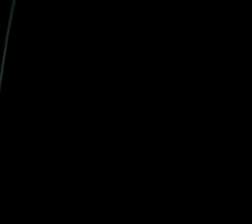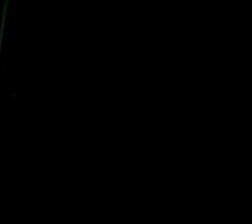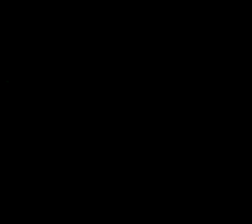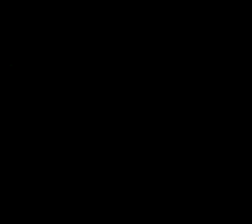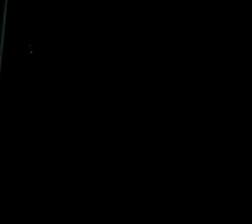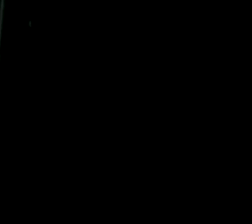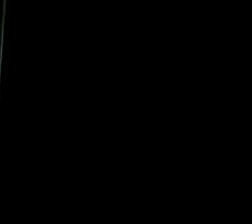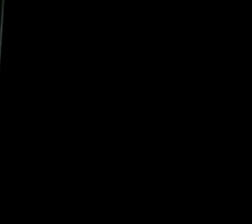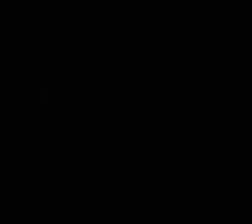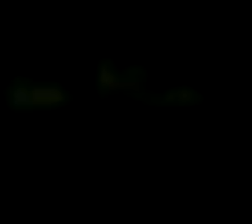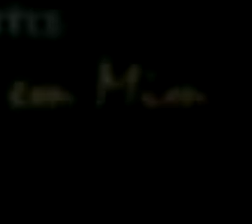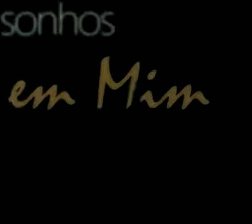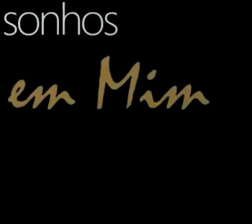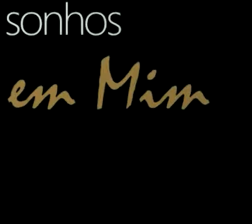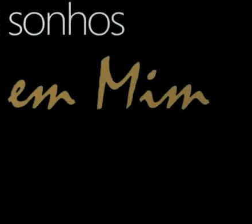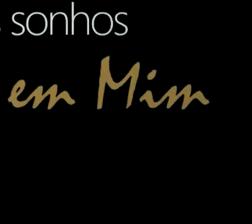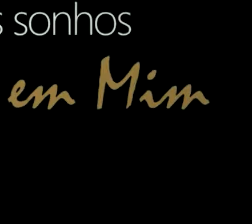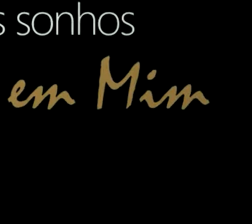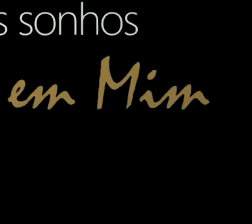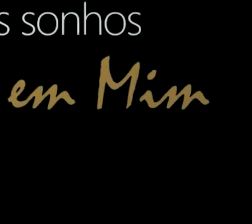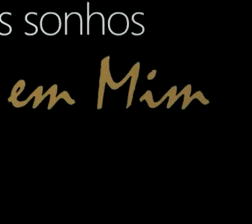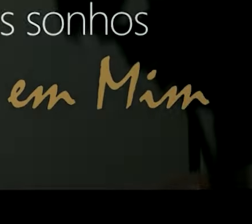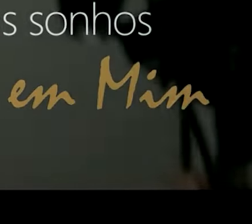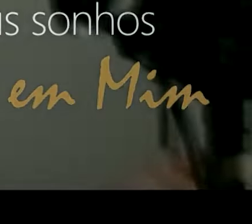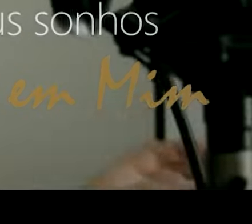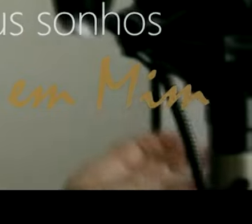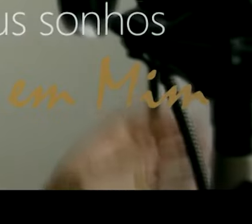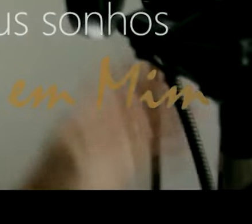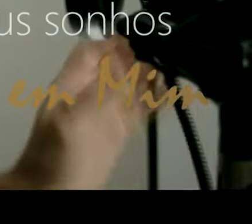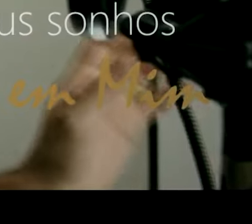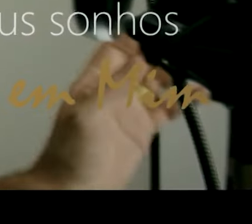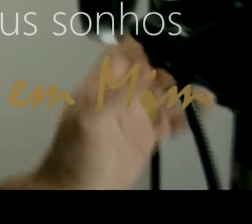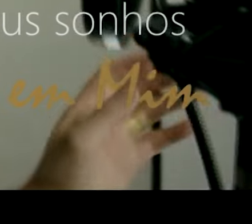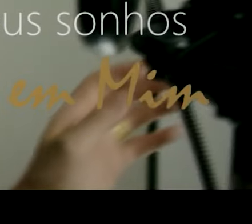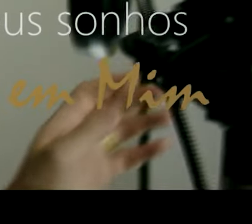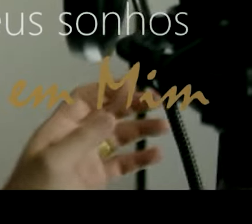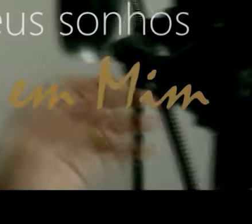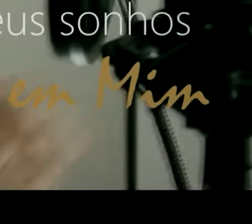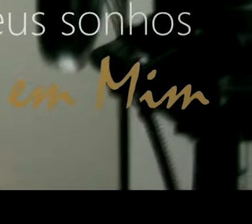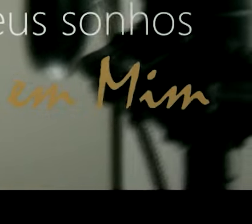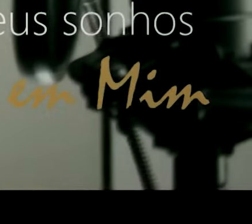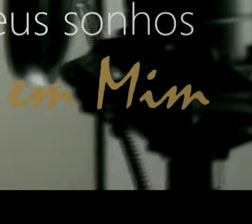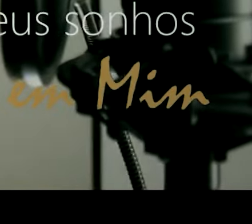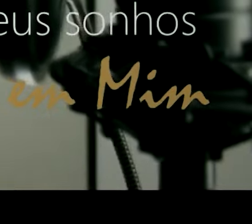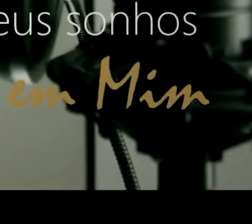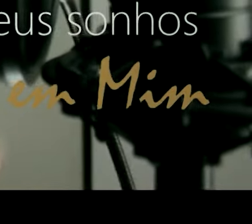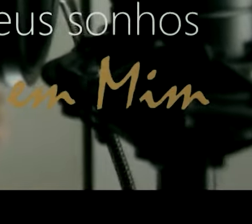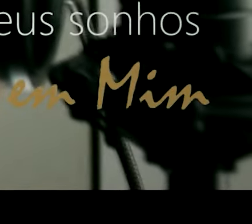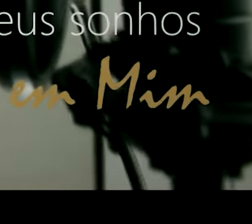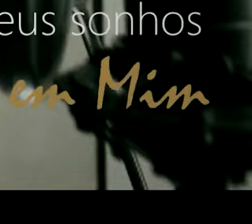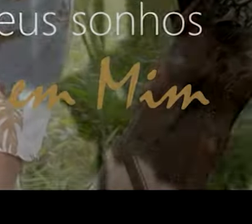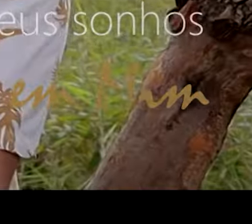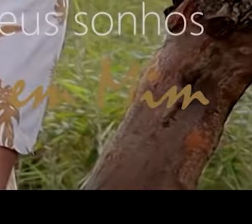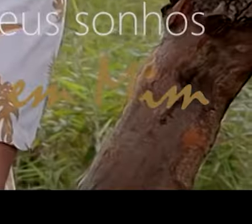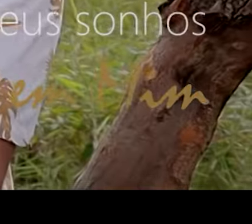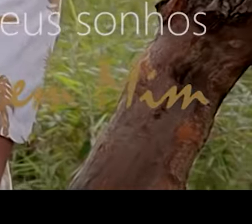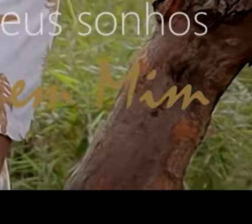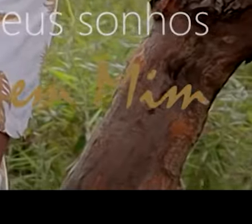cobrirás de honra. Os meus sonhos são os seus sonhos, faz tua vontade em